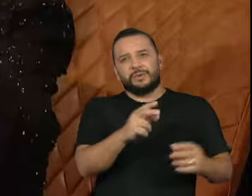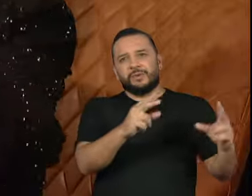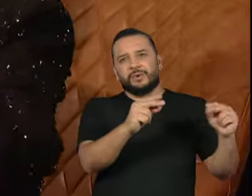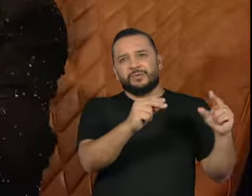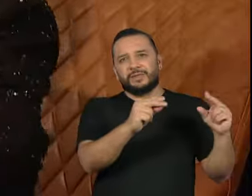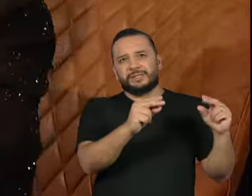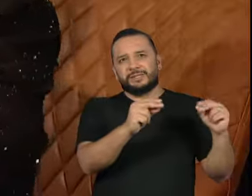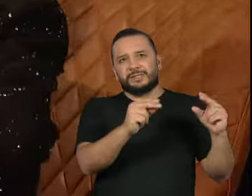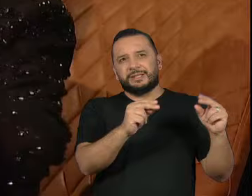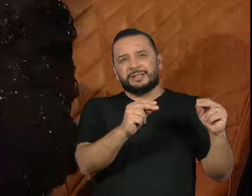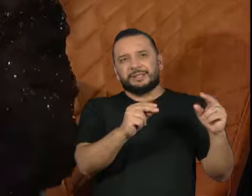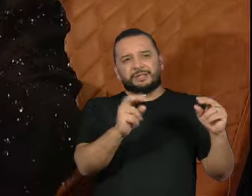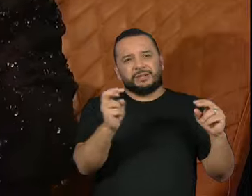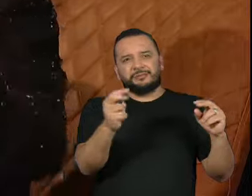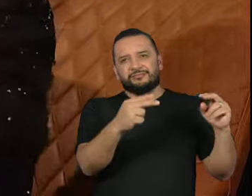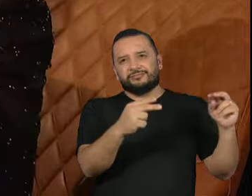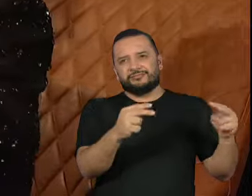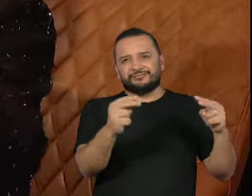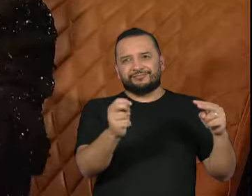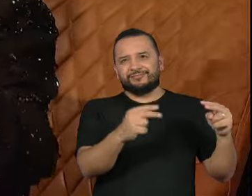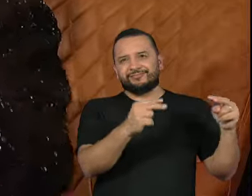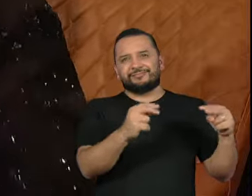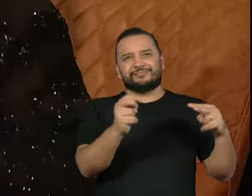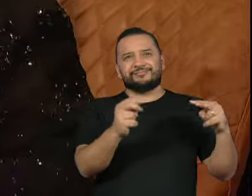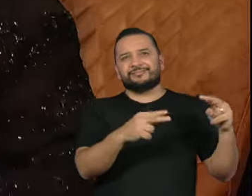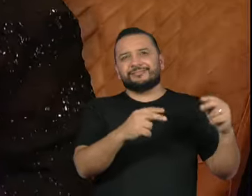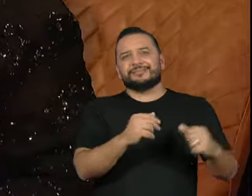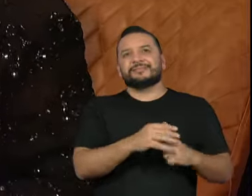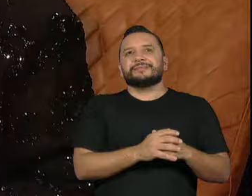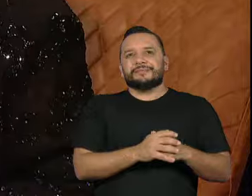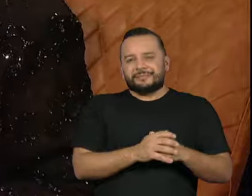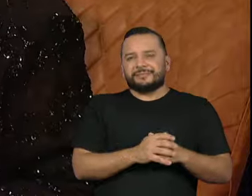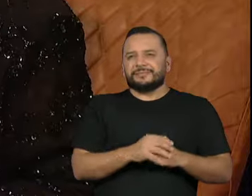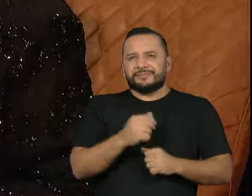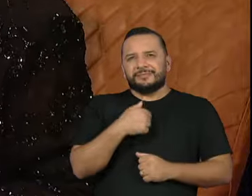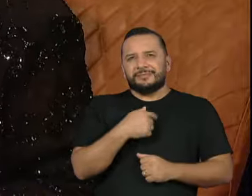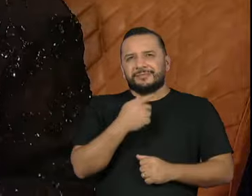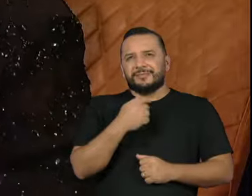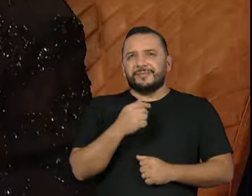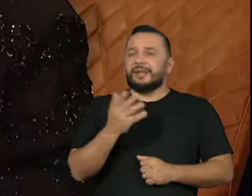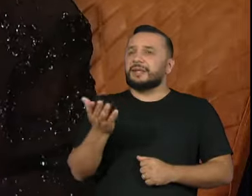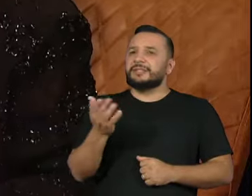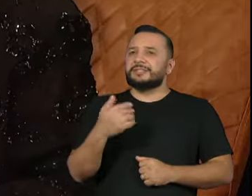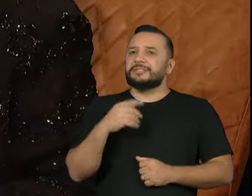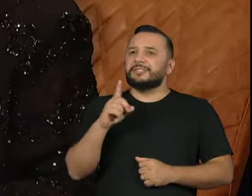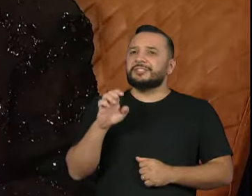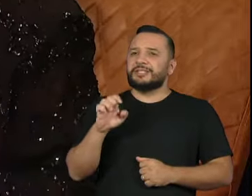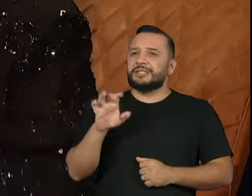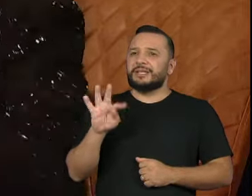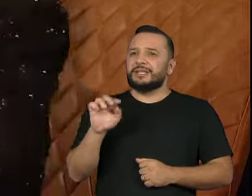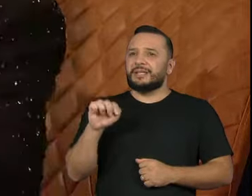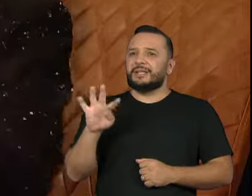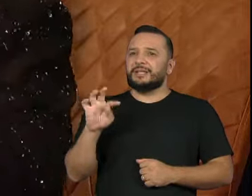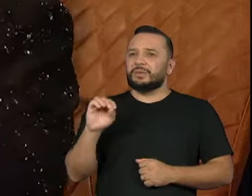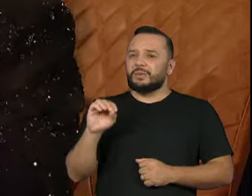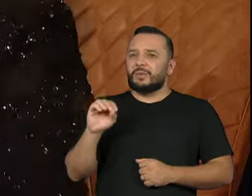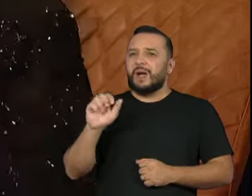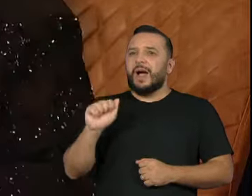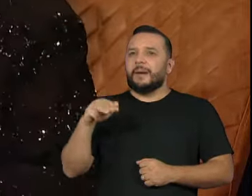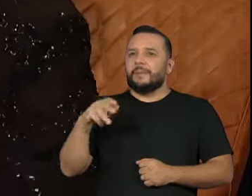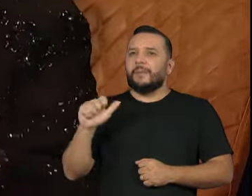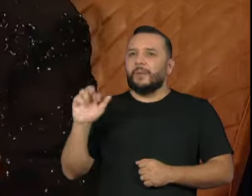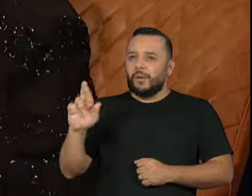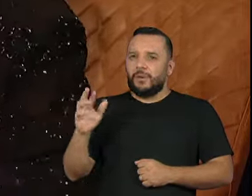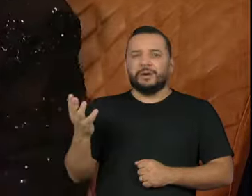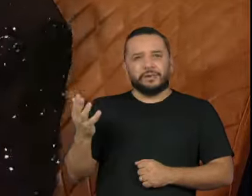pelo olhar, já existia assim um clima. E aí ele falou assim, eu falei, de tanto amor, né? Que tem a letra que fala isso,